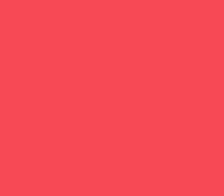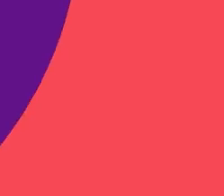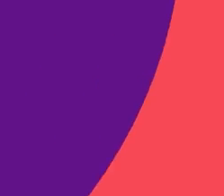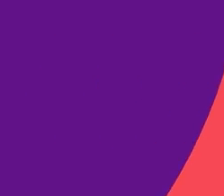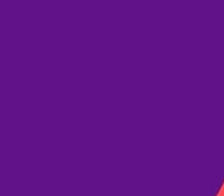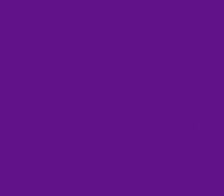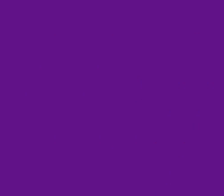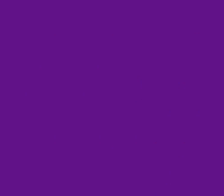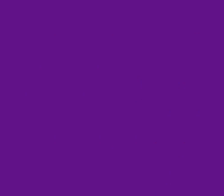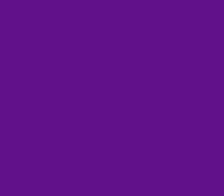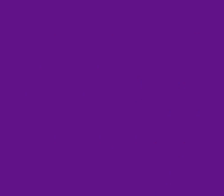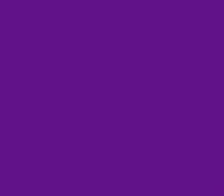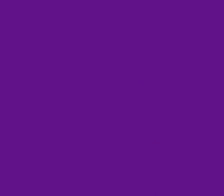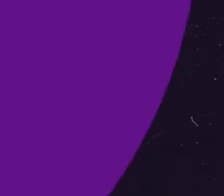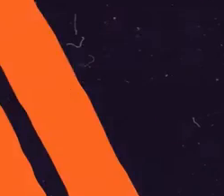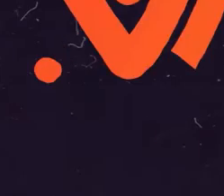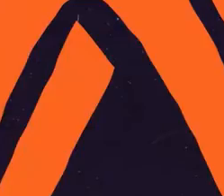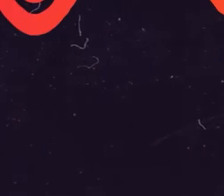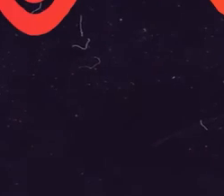E aí